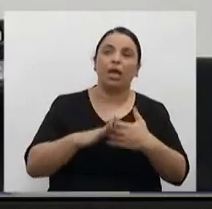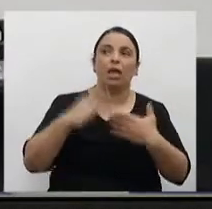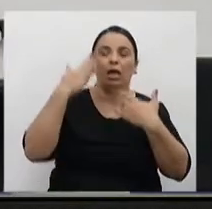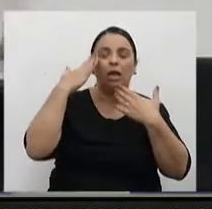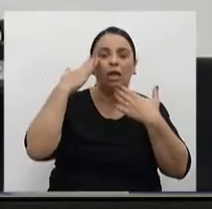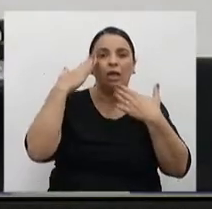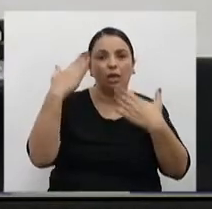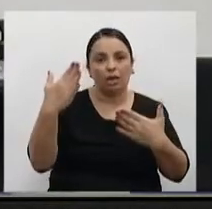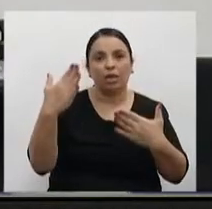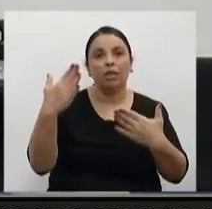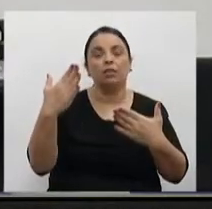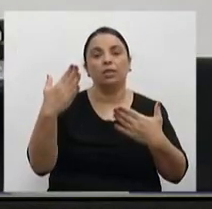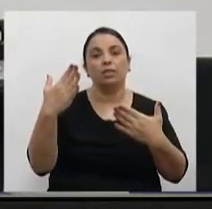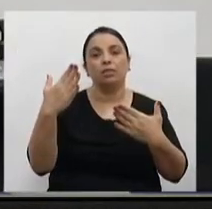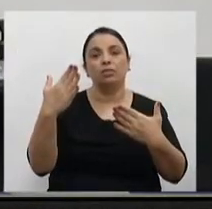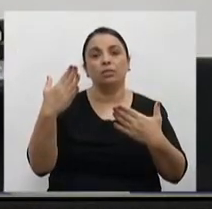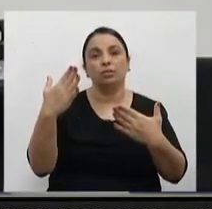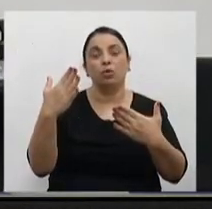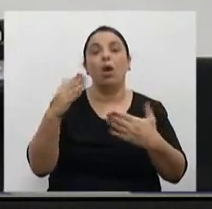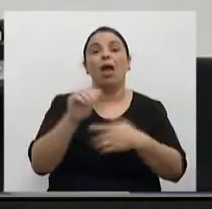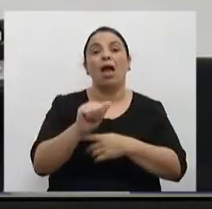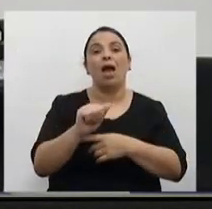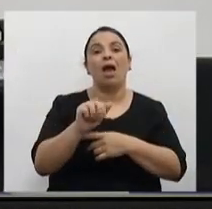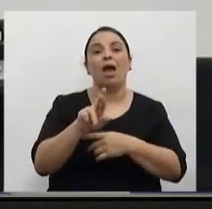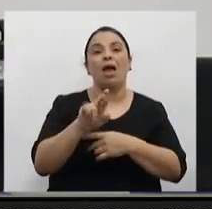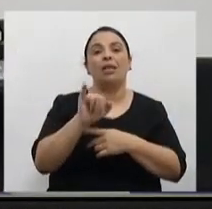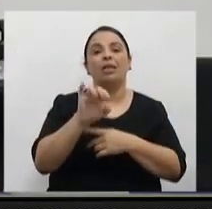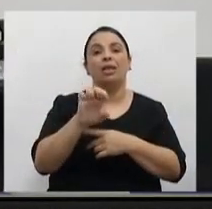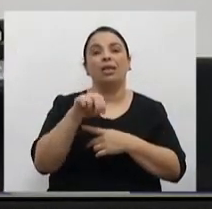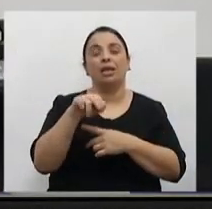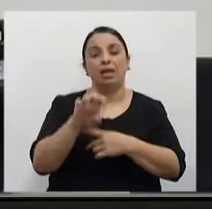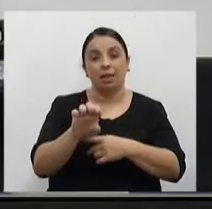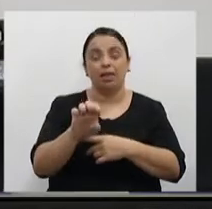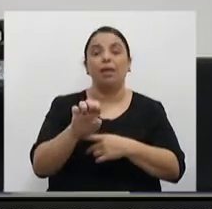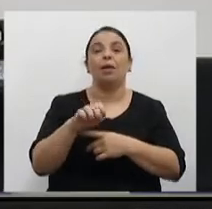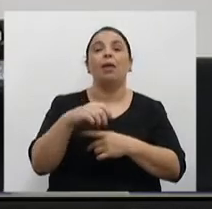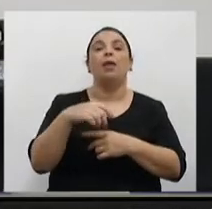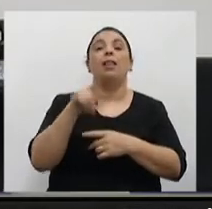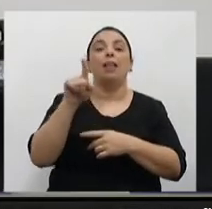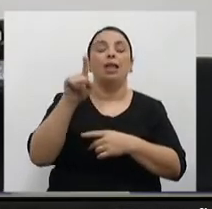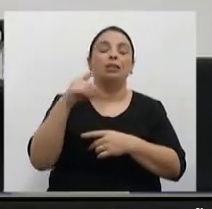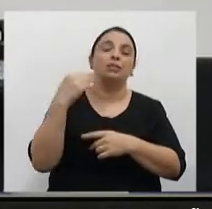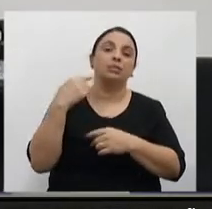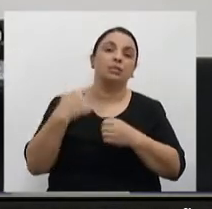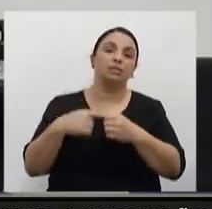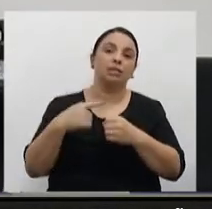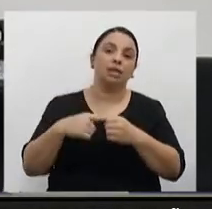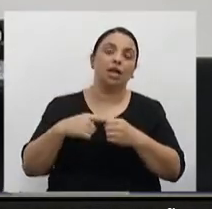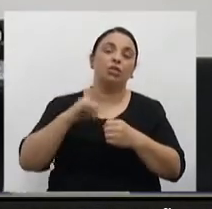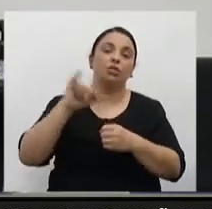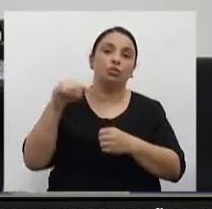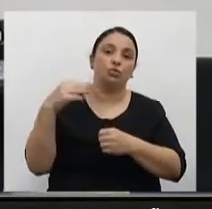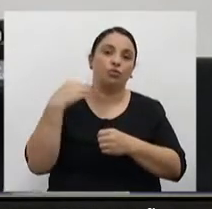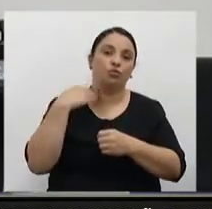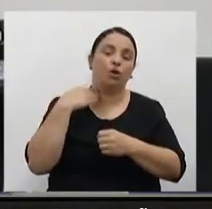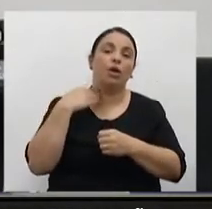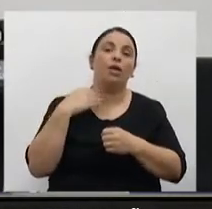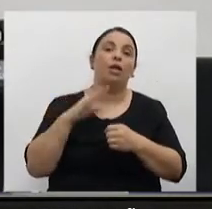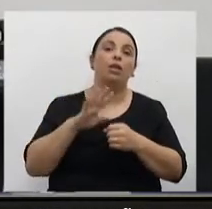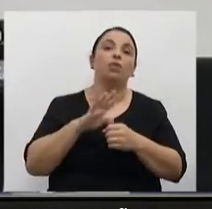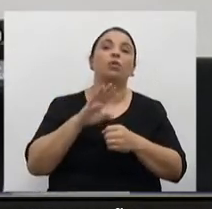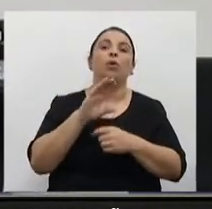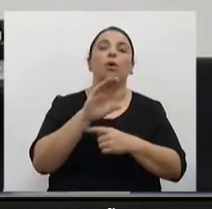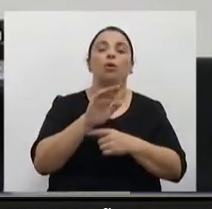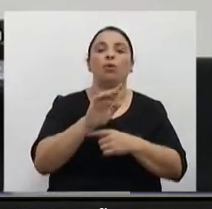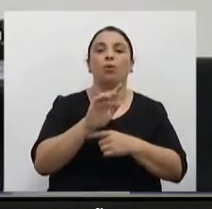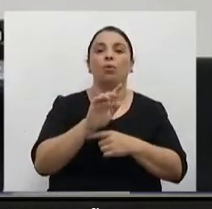nossa Ariane Pereira, da cidade de Juiz de Fora, da GAPA, muito obrigado pela sua fala. Tem muita